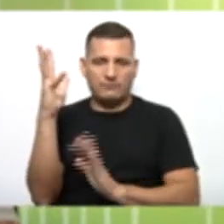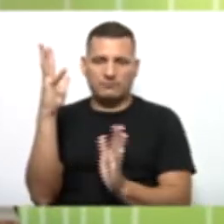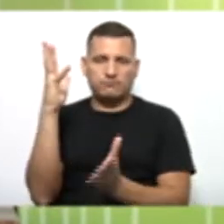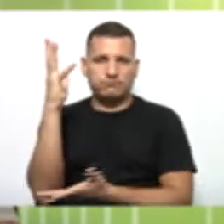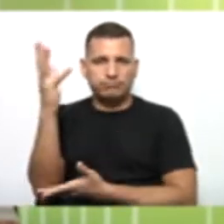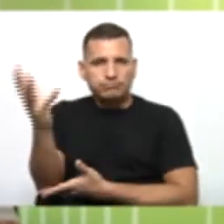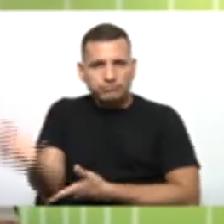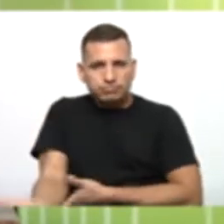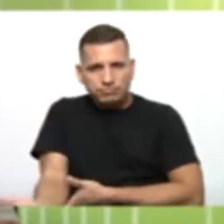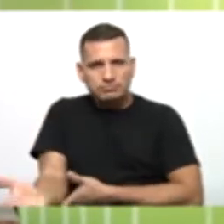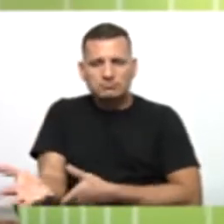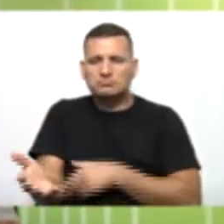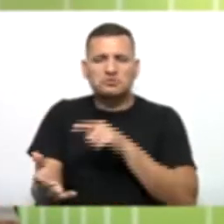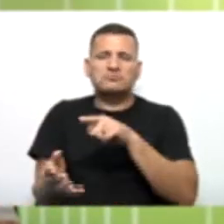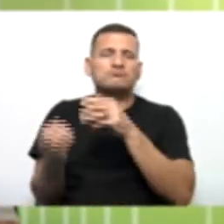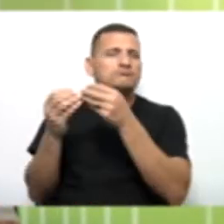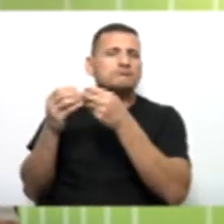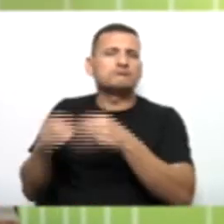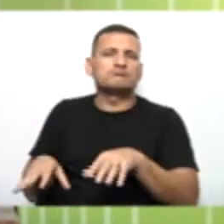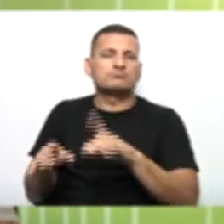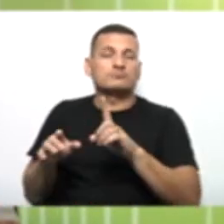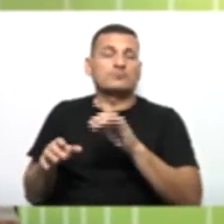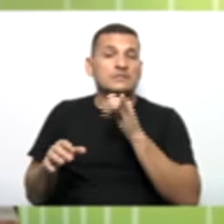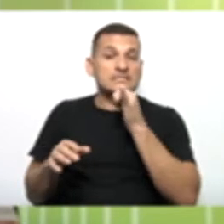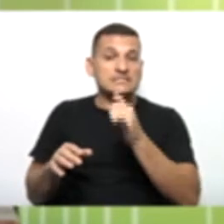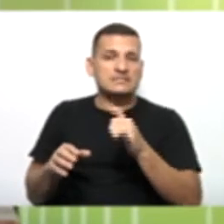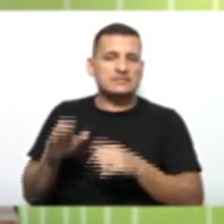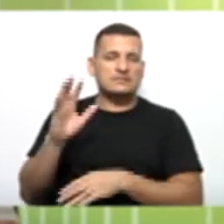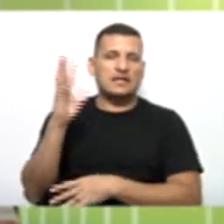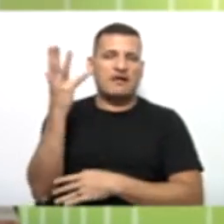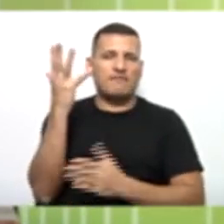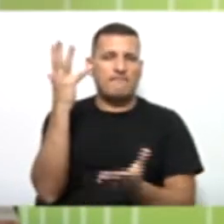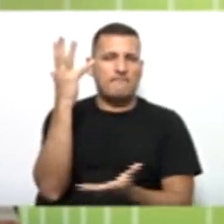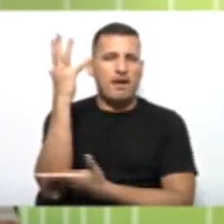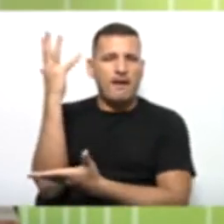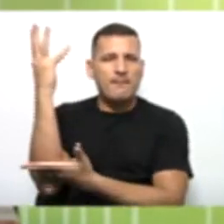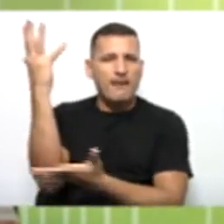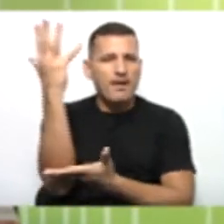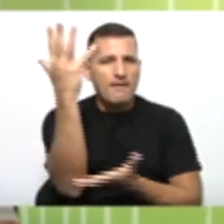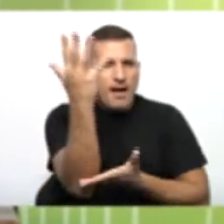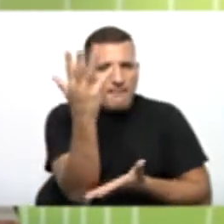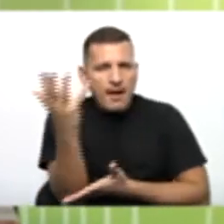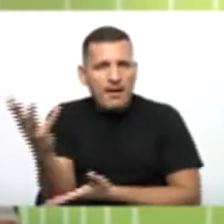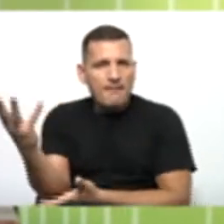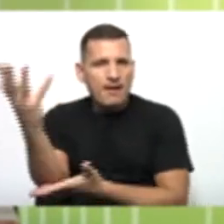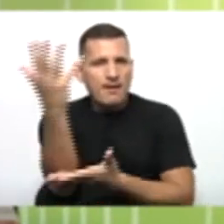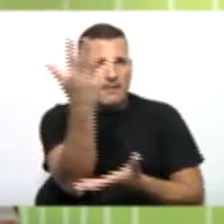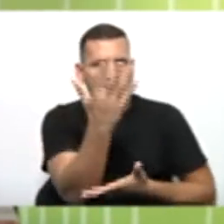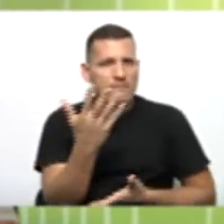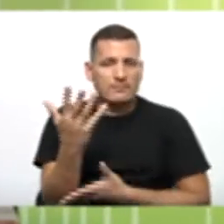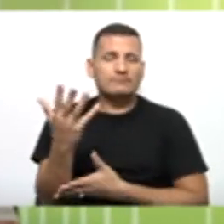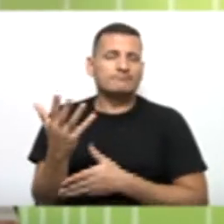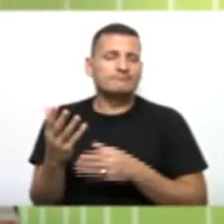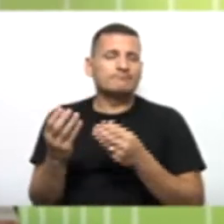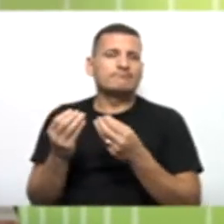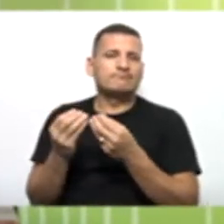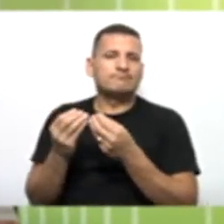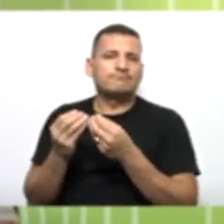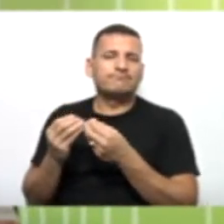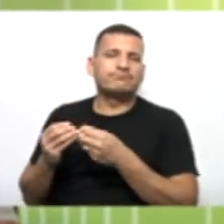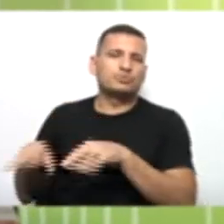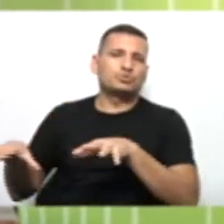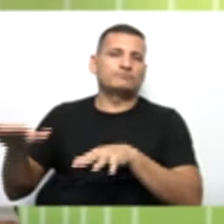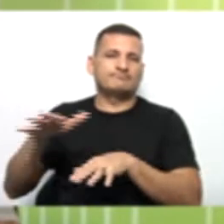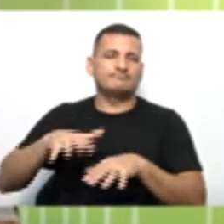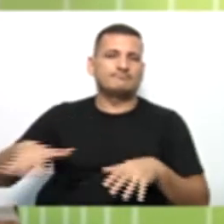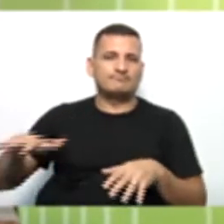importante. Mas se eu for lá e retirar vários caminhões, provavelmente eu vou destruir toda aquela floresta e destruir todo aquele meio ambiente